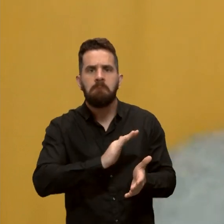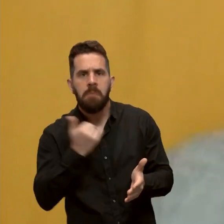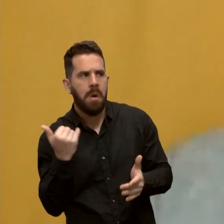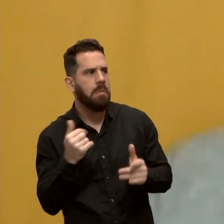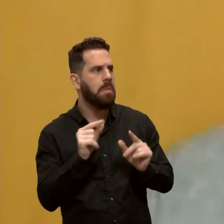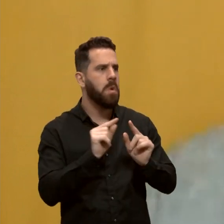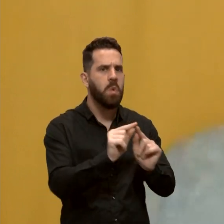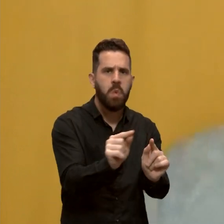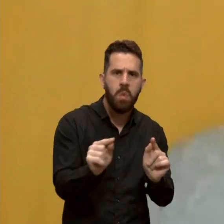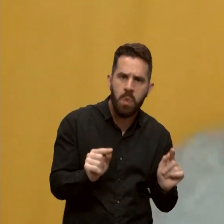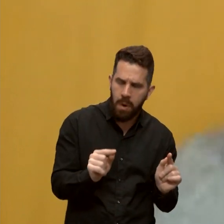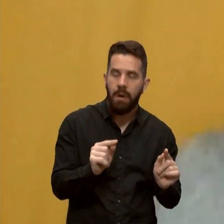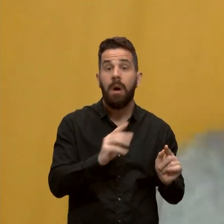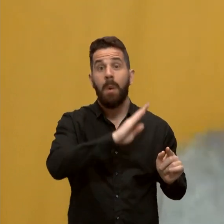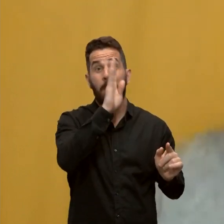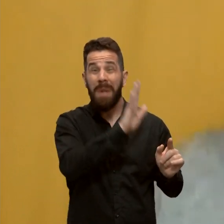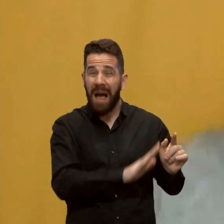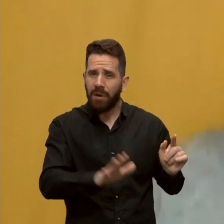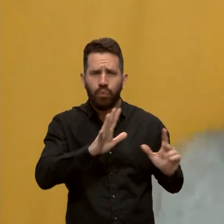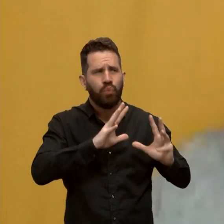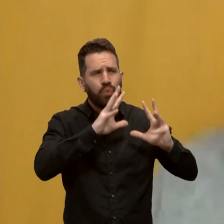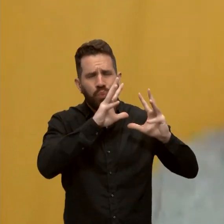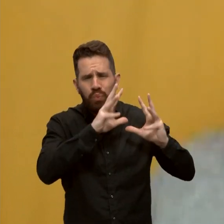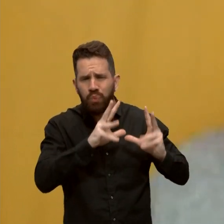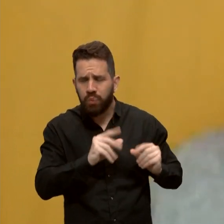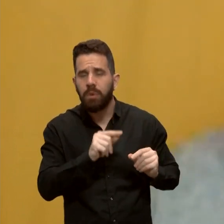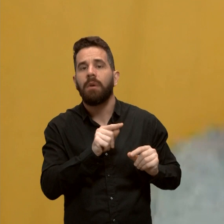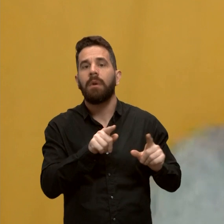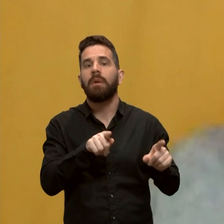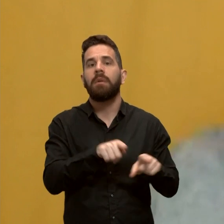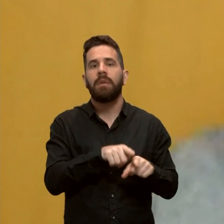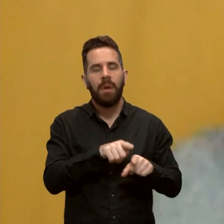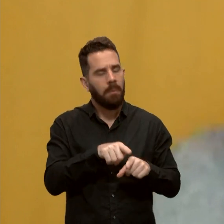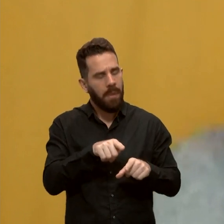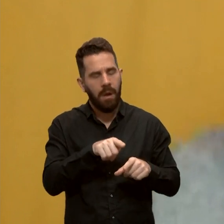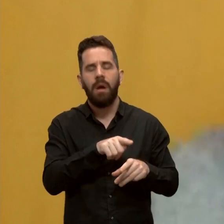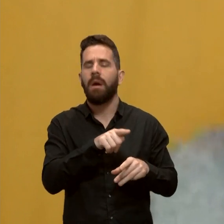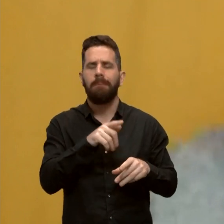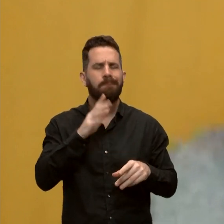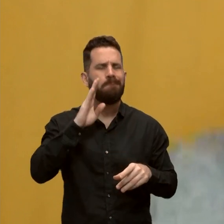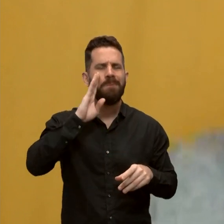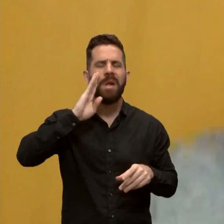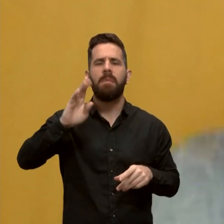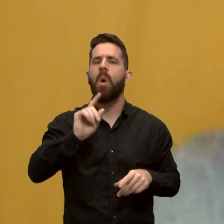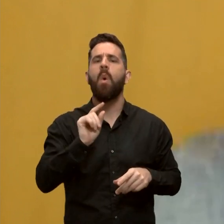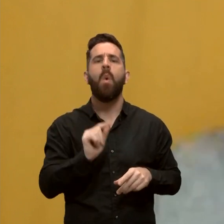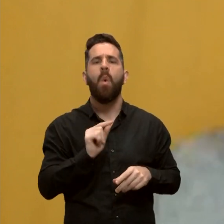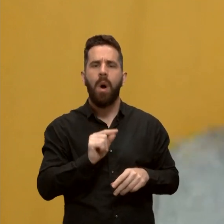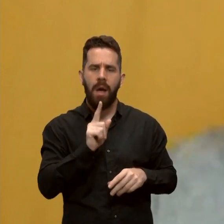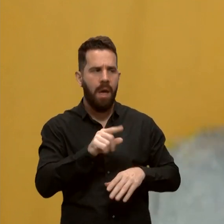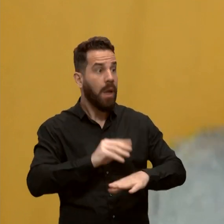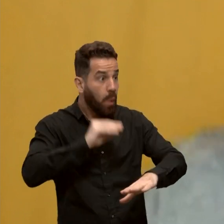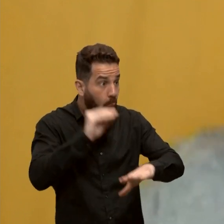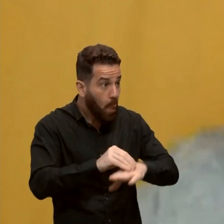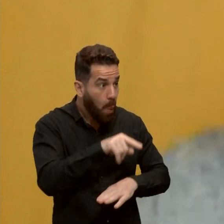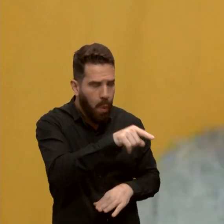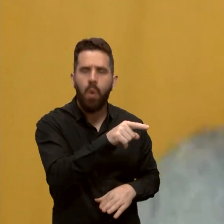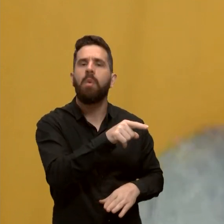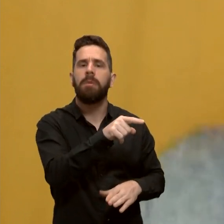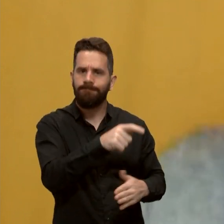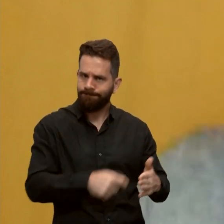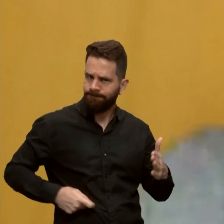com isso no Brasil como um todo, e principalmente buscar a responsabilização, buscar que os autores